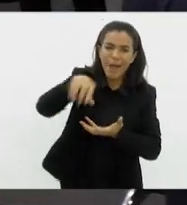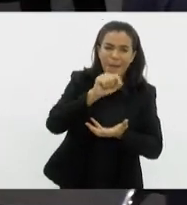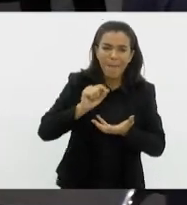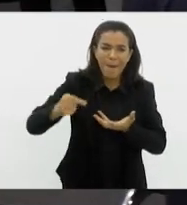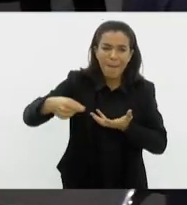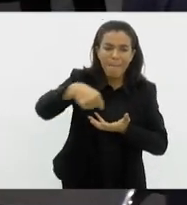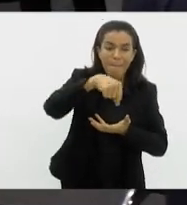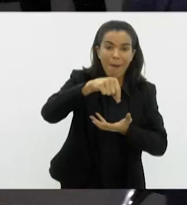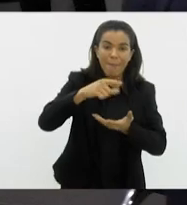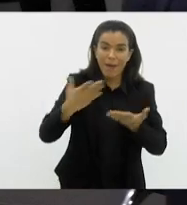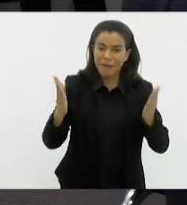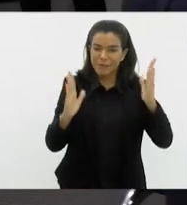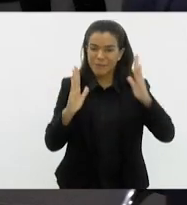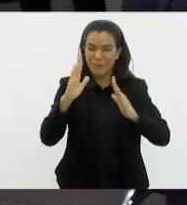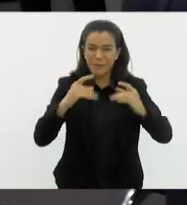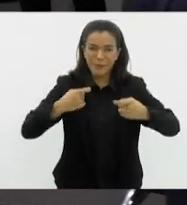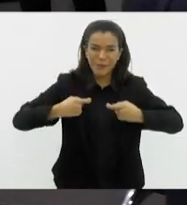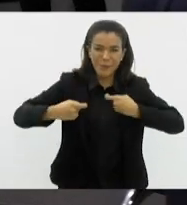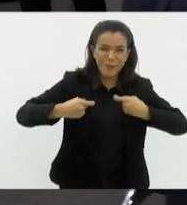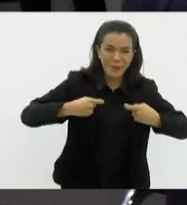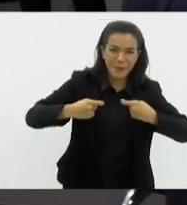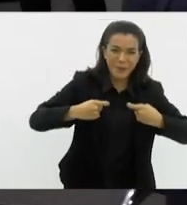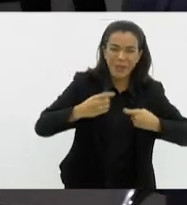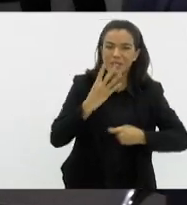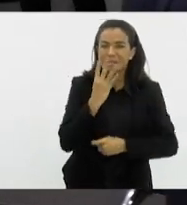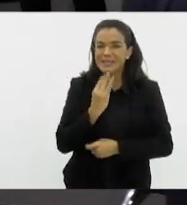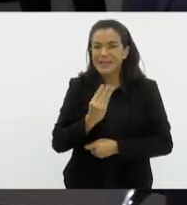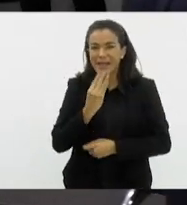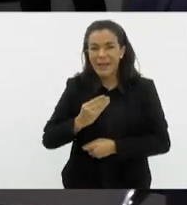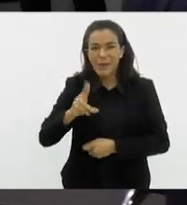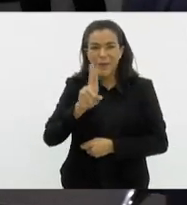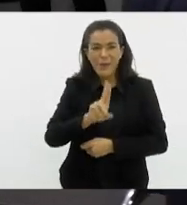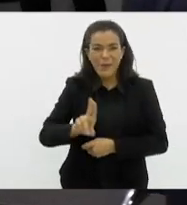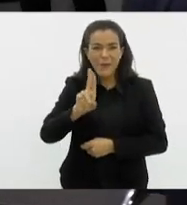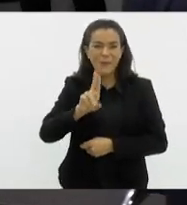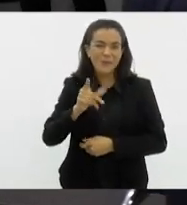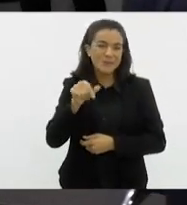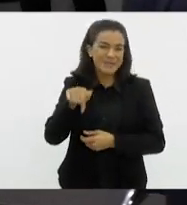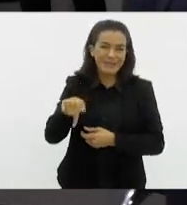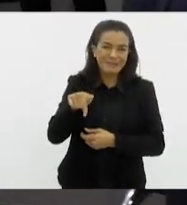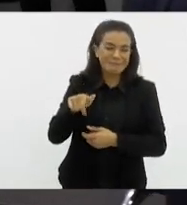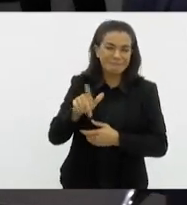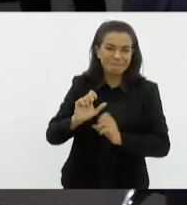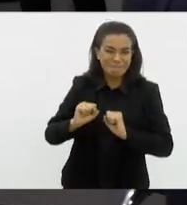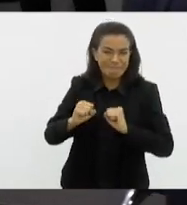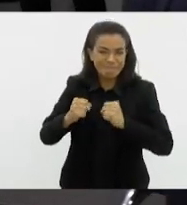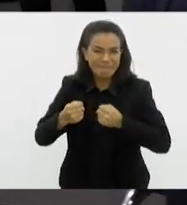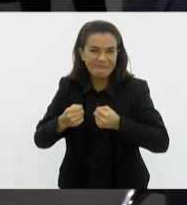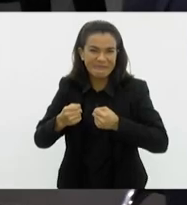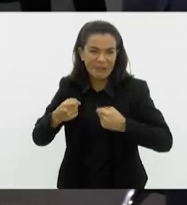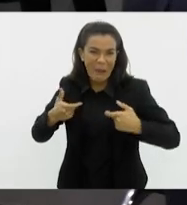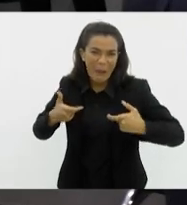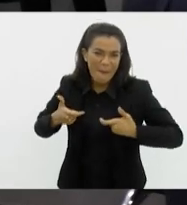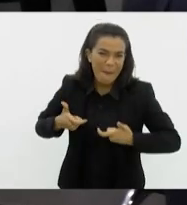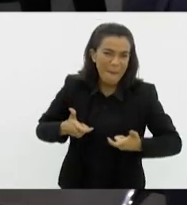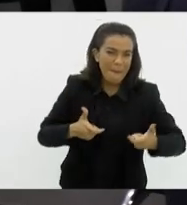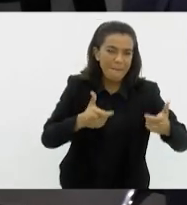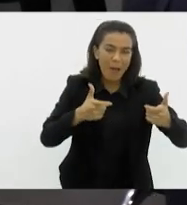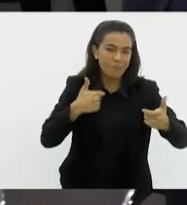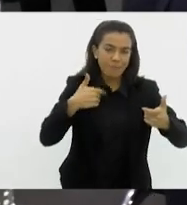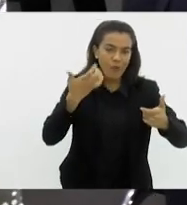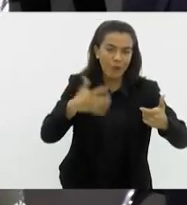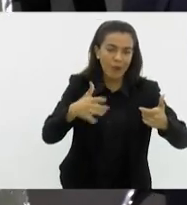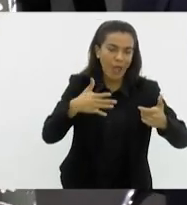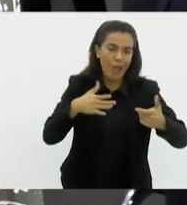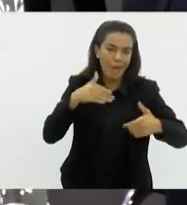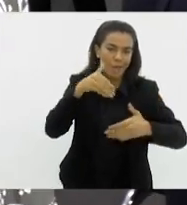que está havendo uma guerra, em que Israel está usando força desproporcional contra o povo palestino, eu prefiro me abster dessa